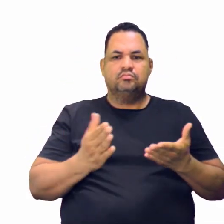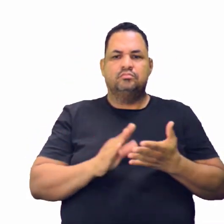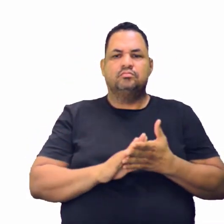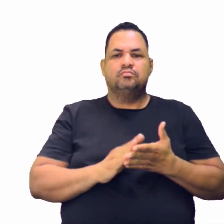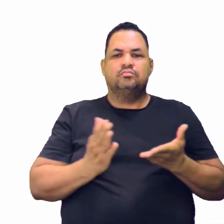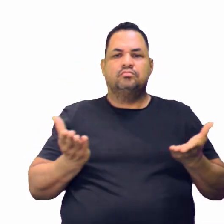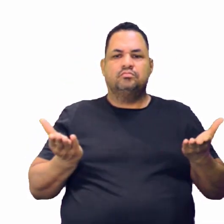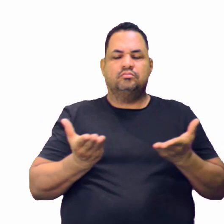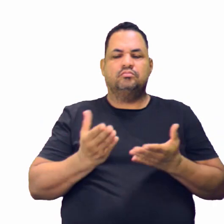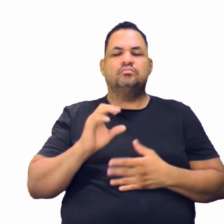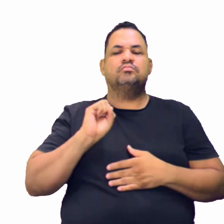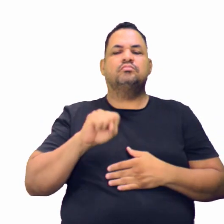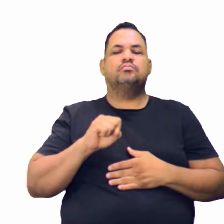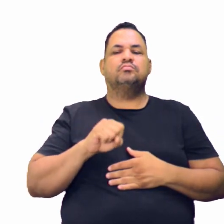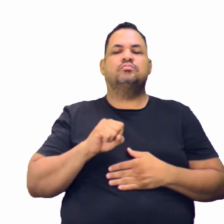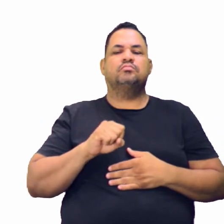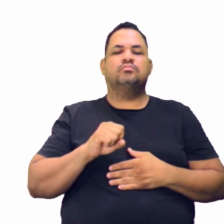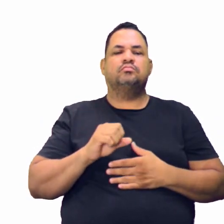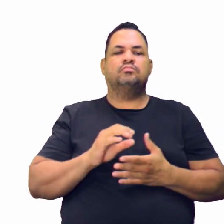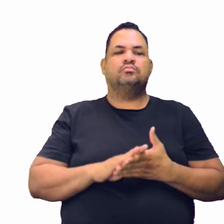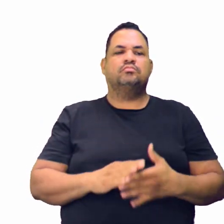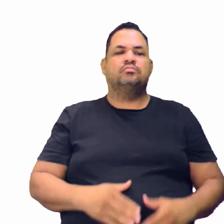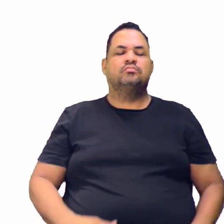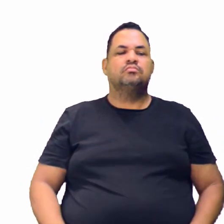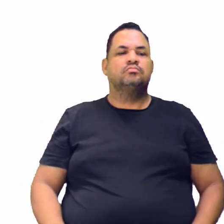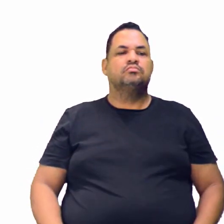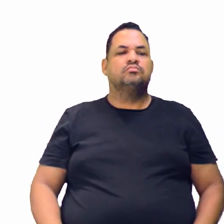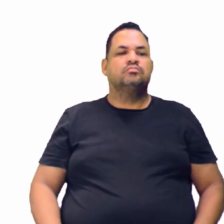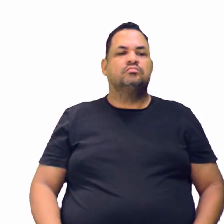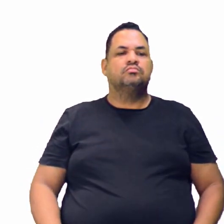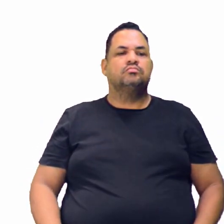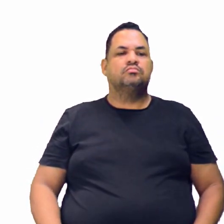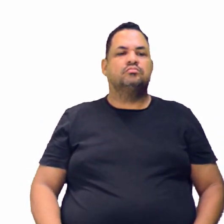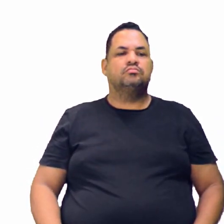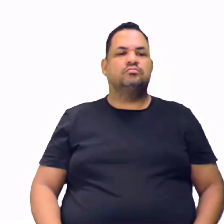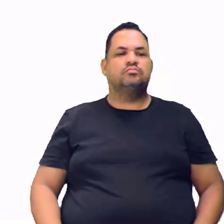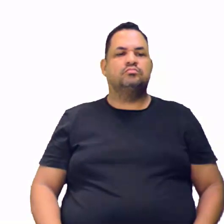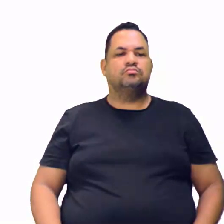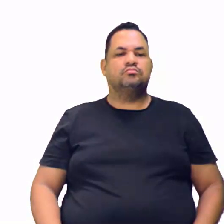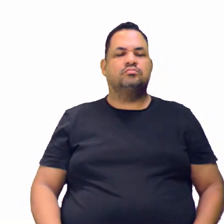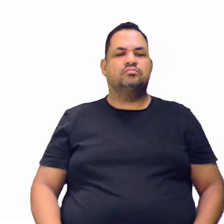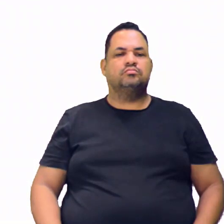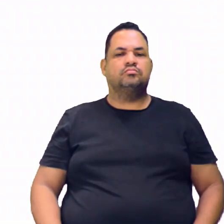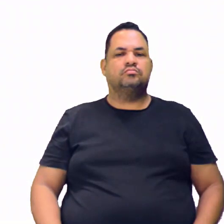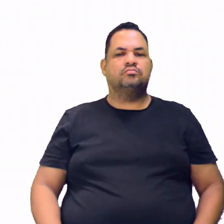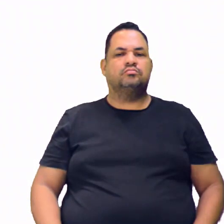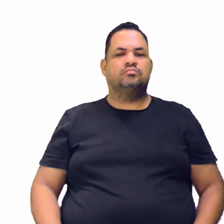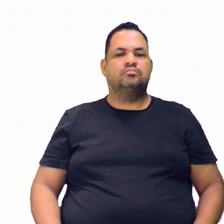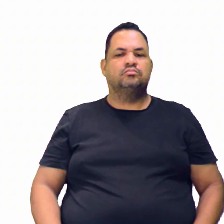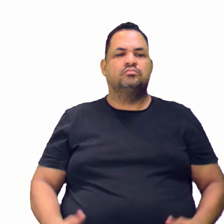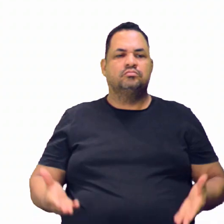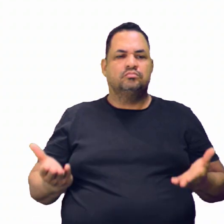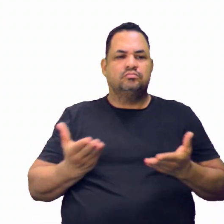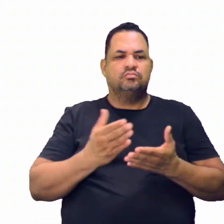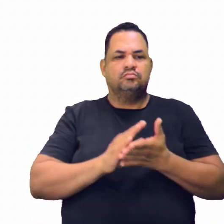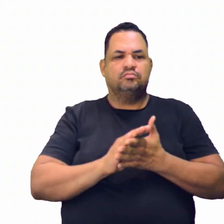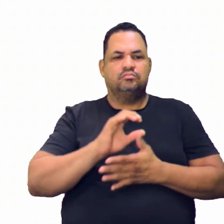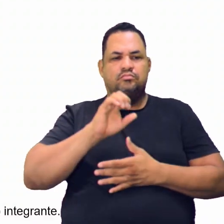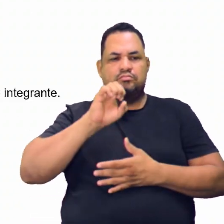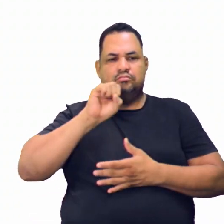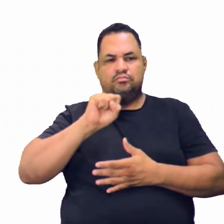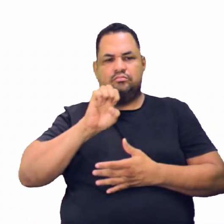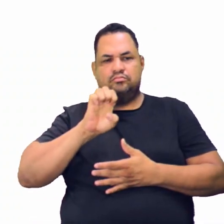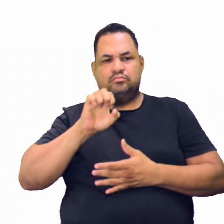é agora sim. E vamos lá então. Agora, chegando nessa parte do se não,